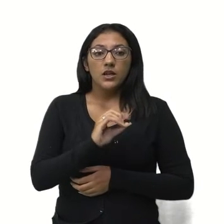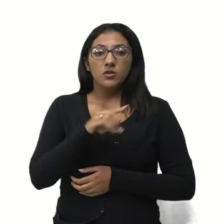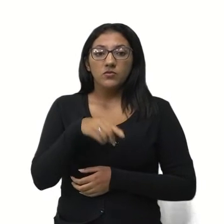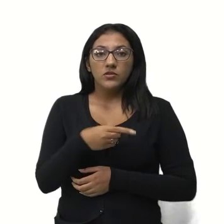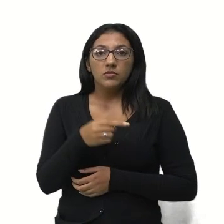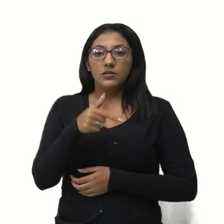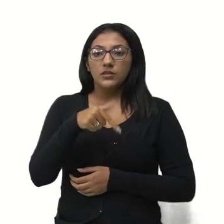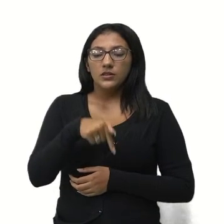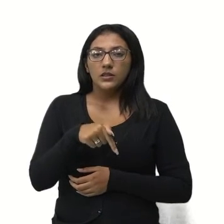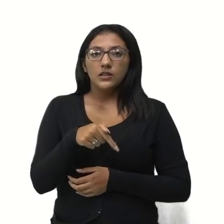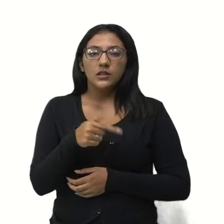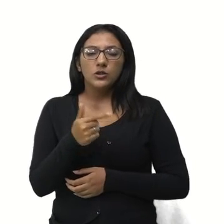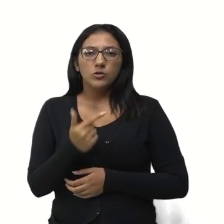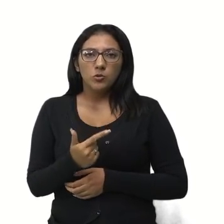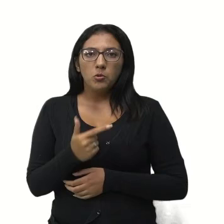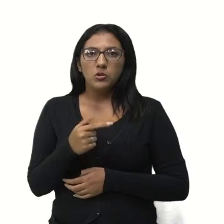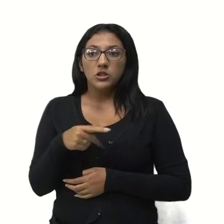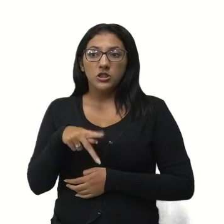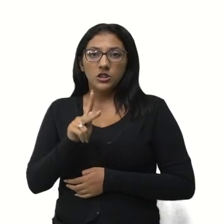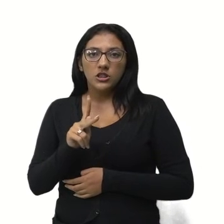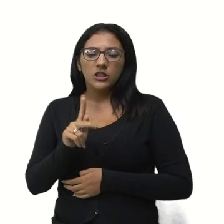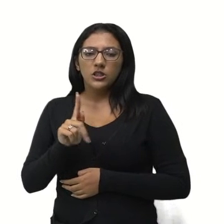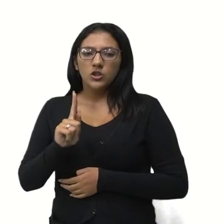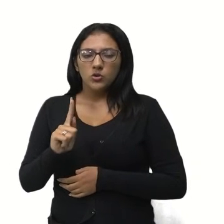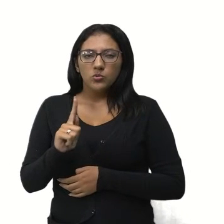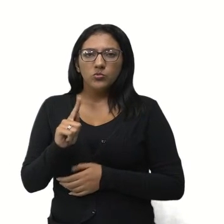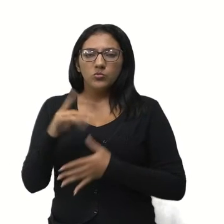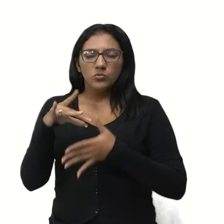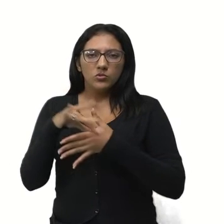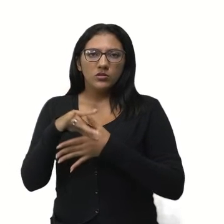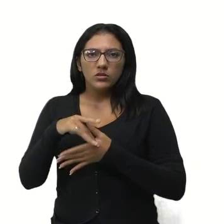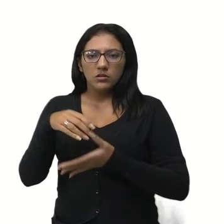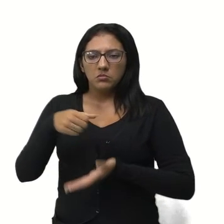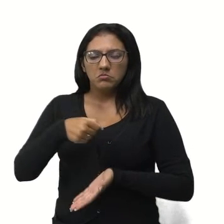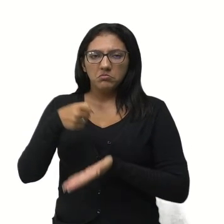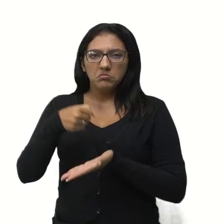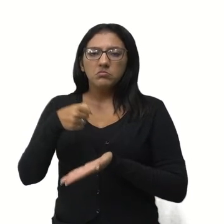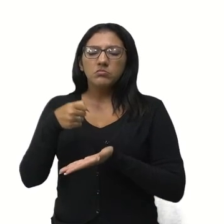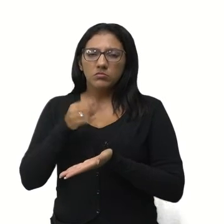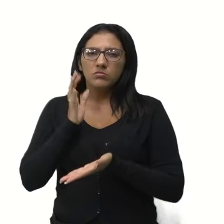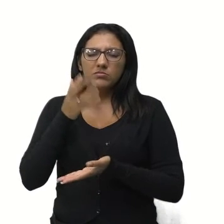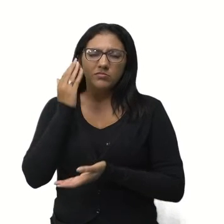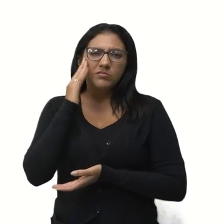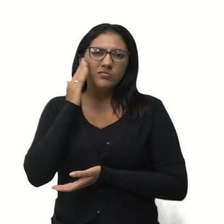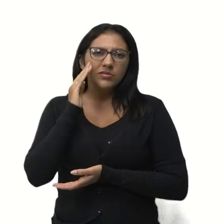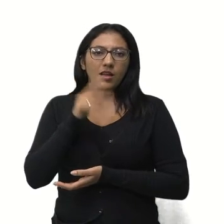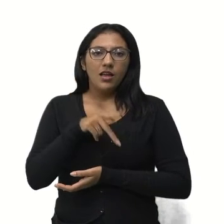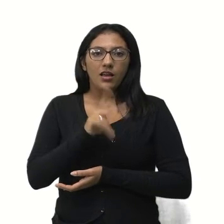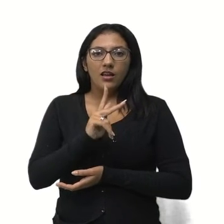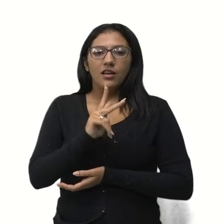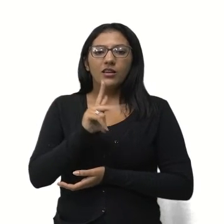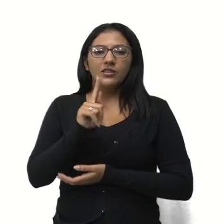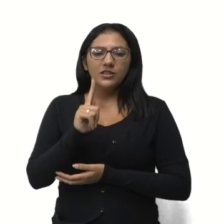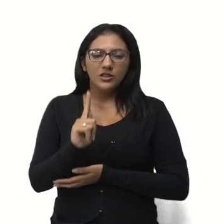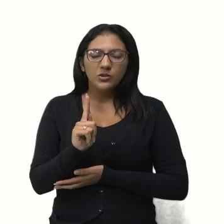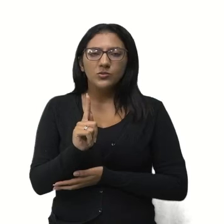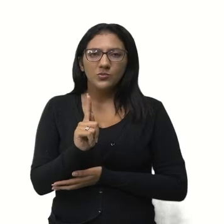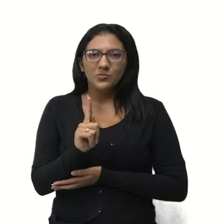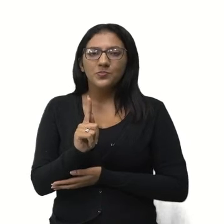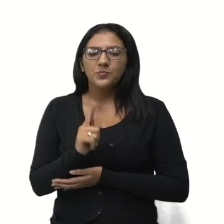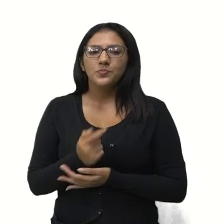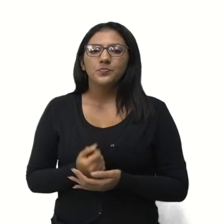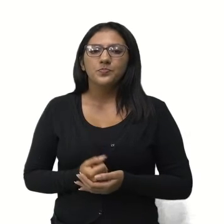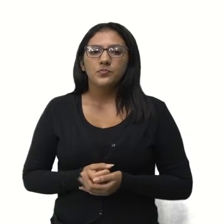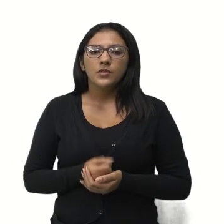0,72 quilos de carne, tá? Já que a nossa medida para a quantidade de carne estava em quilos, né?